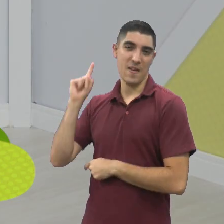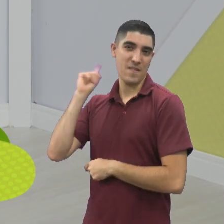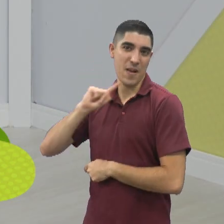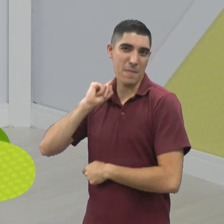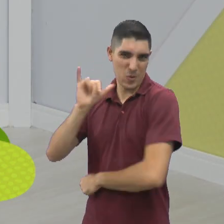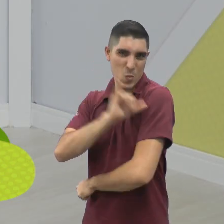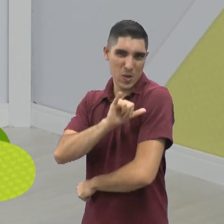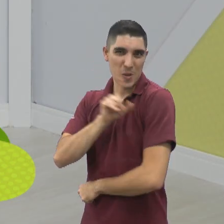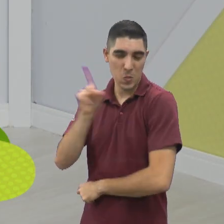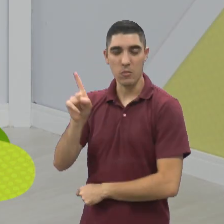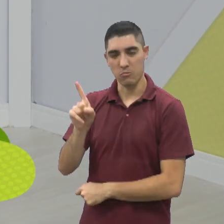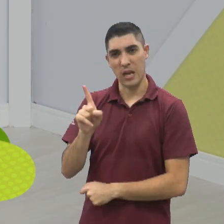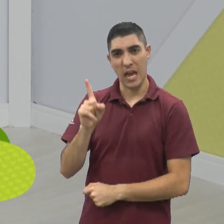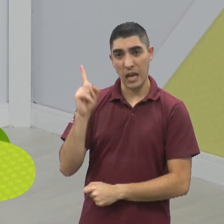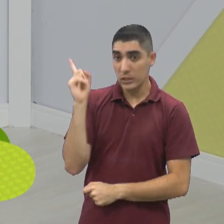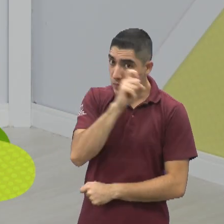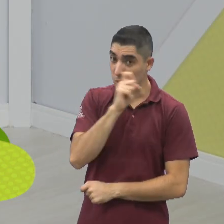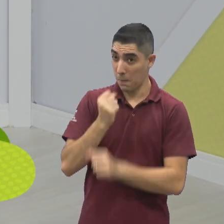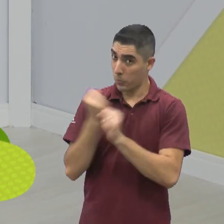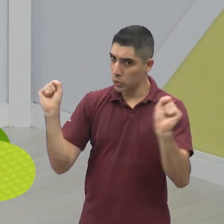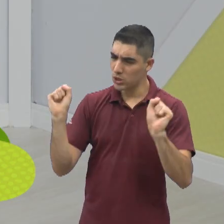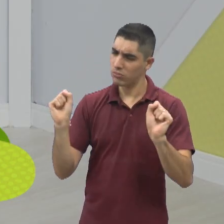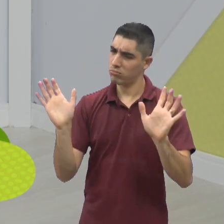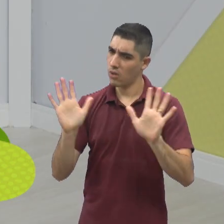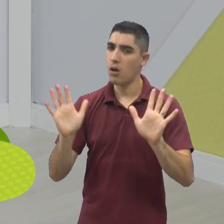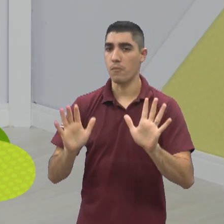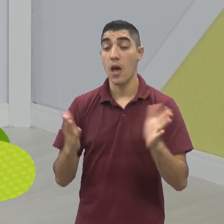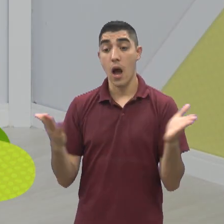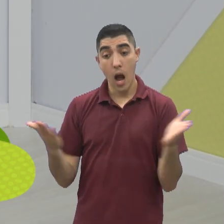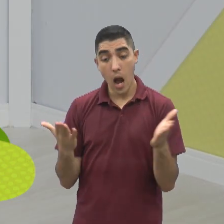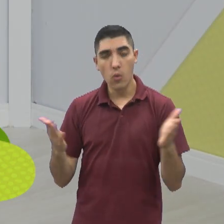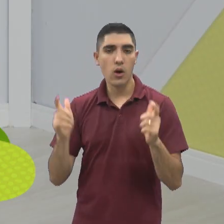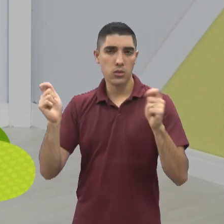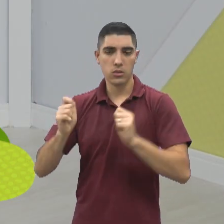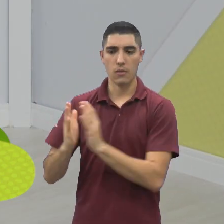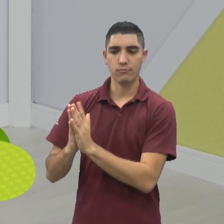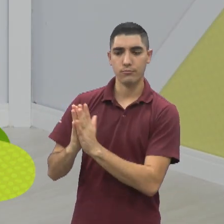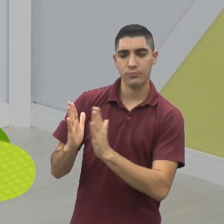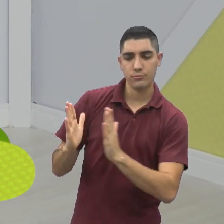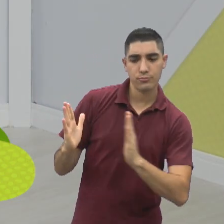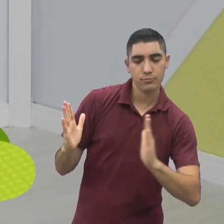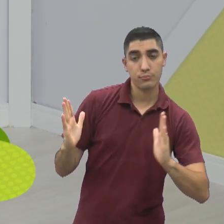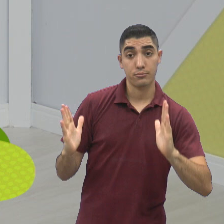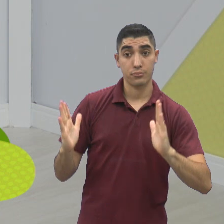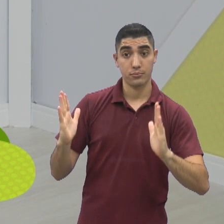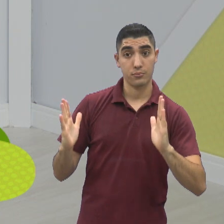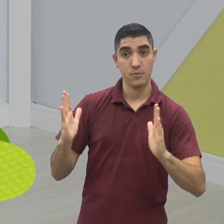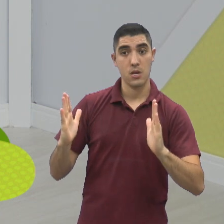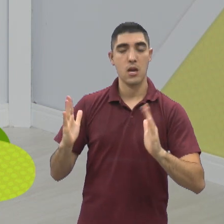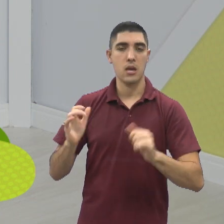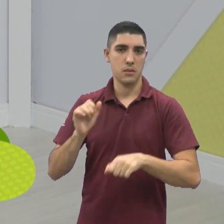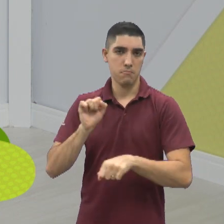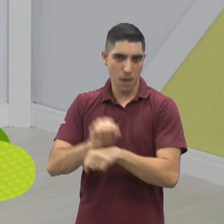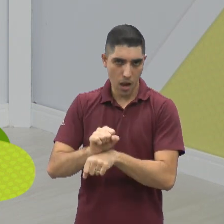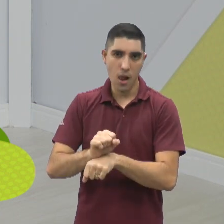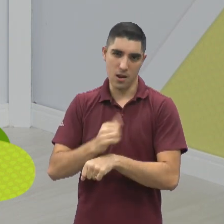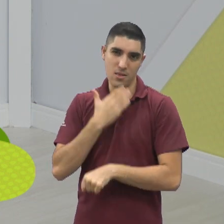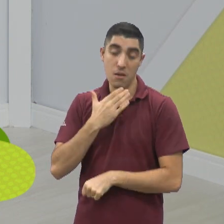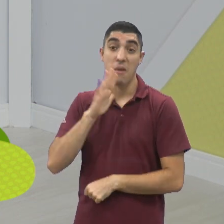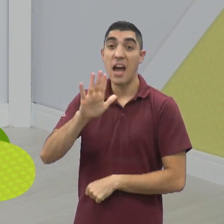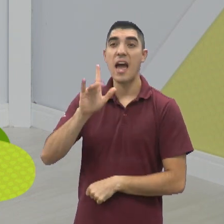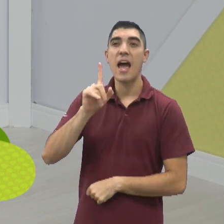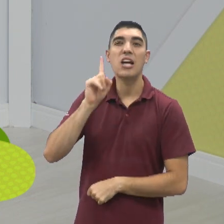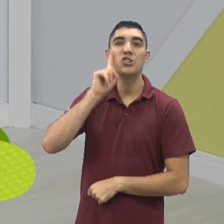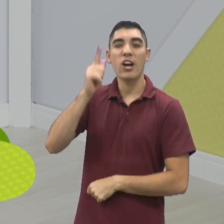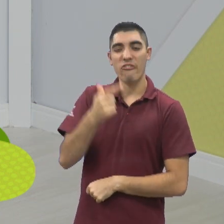impossível nunca. Vai ter esse período agora aí, um mini recesso para a equipe do São José no período de Natal, mas dia 27 não pode abusar lá na